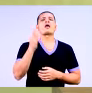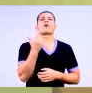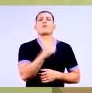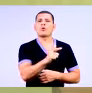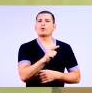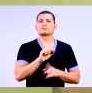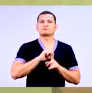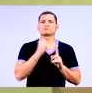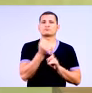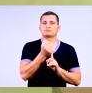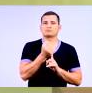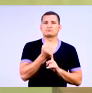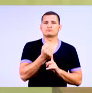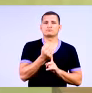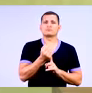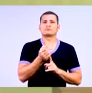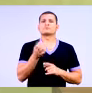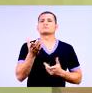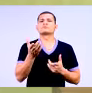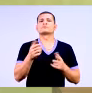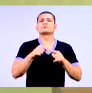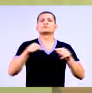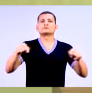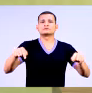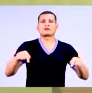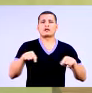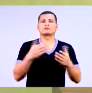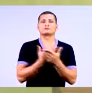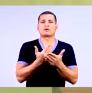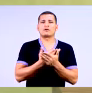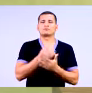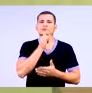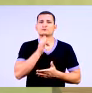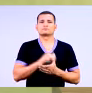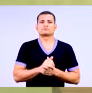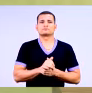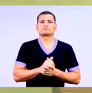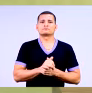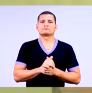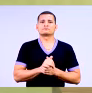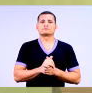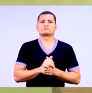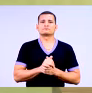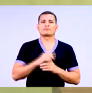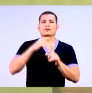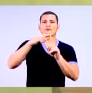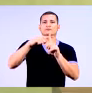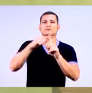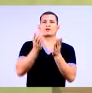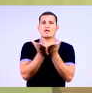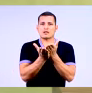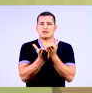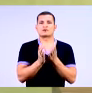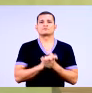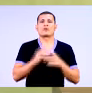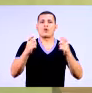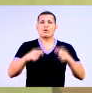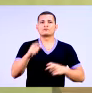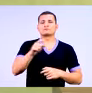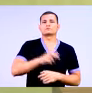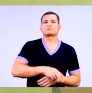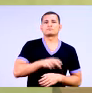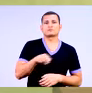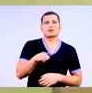nossa sociedade, na sala de aula, por exemplo, né? Na igreja, onde você está andando,